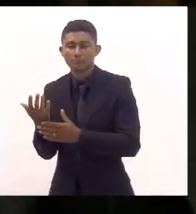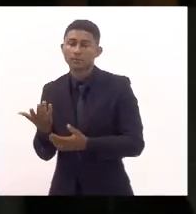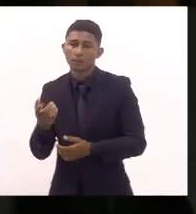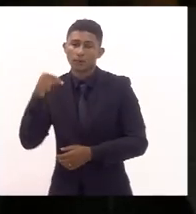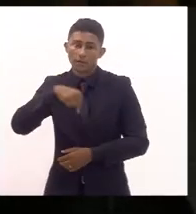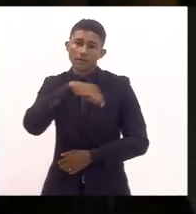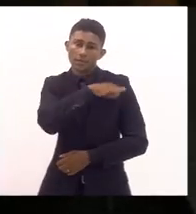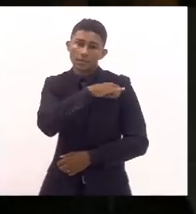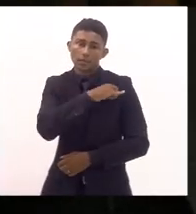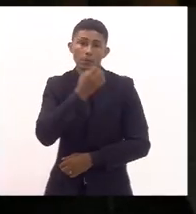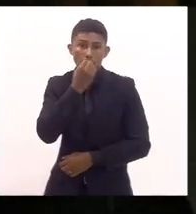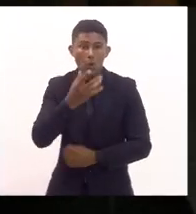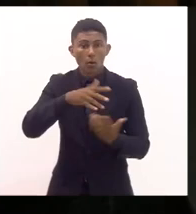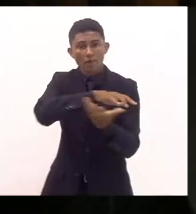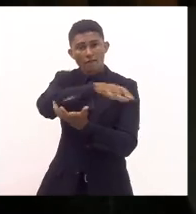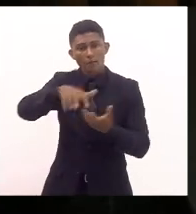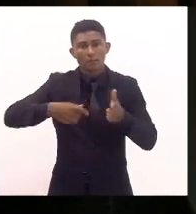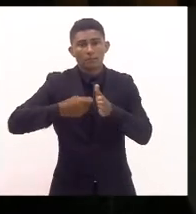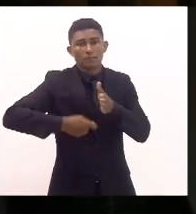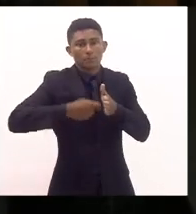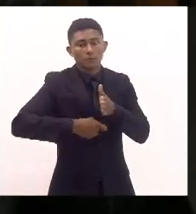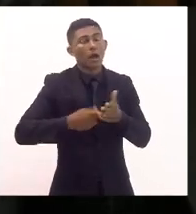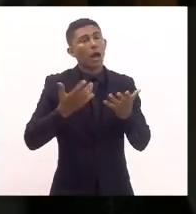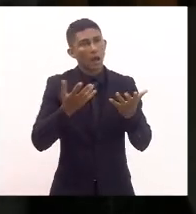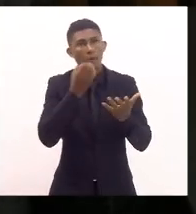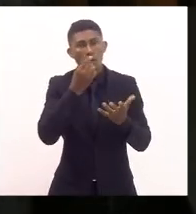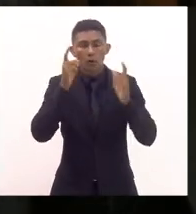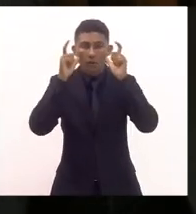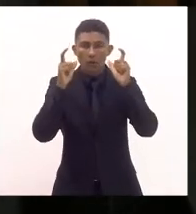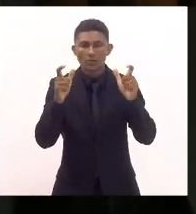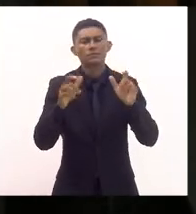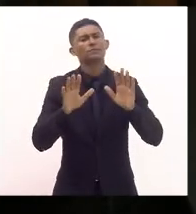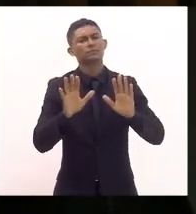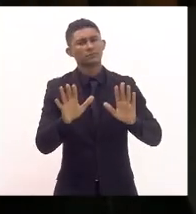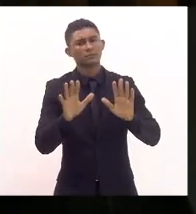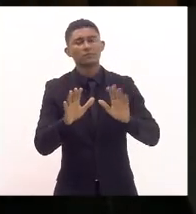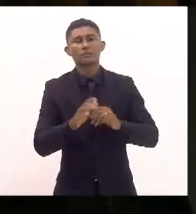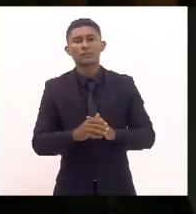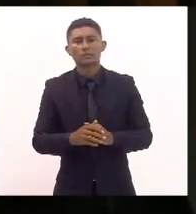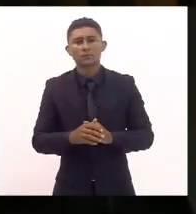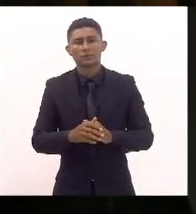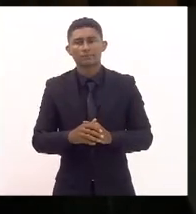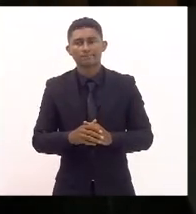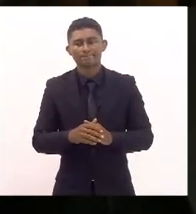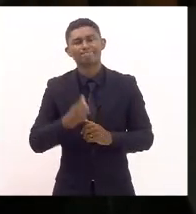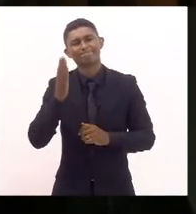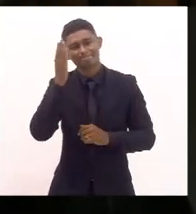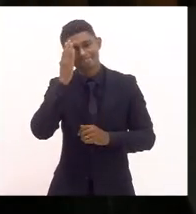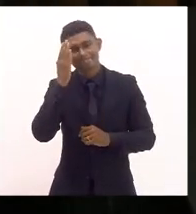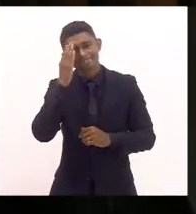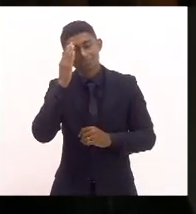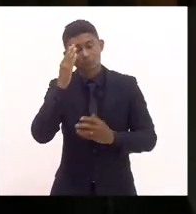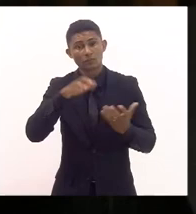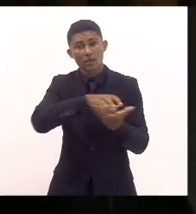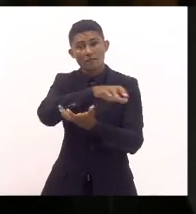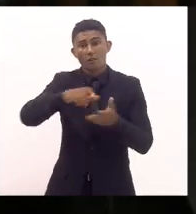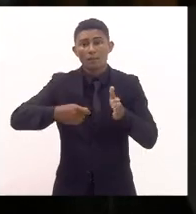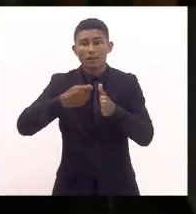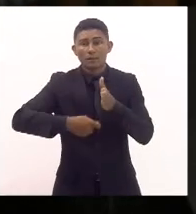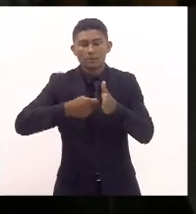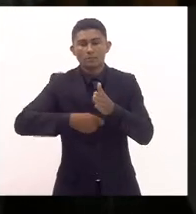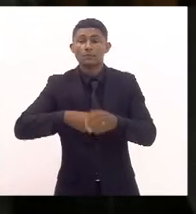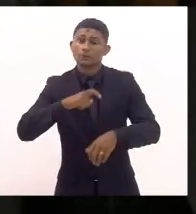interessa me mande qualquer jeito uma reforma tributária seguramente terá um período